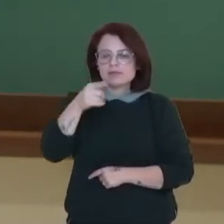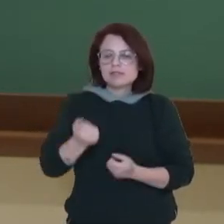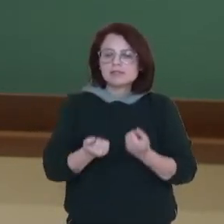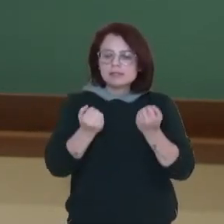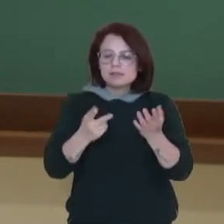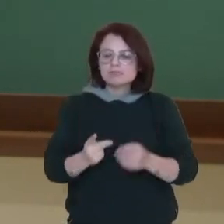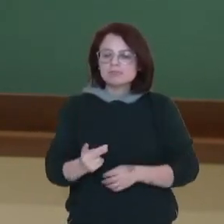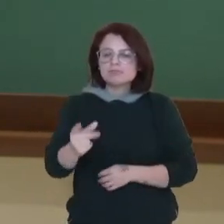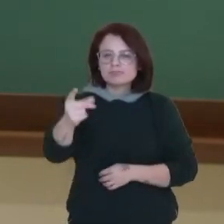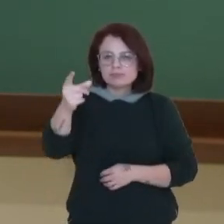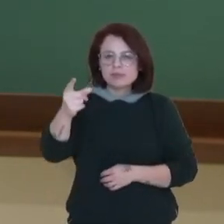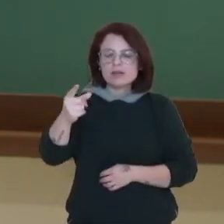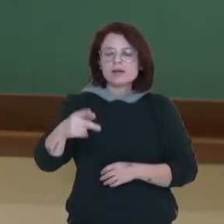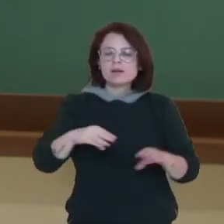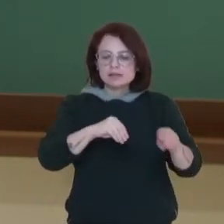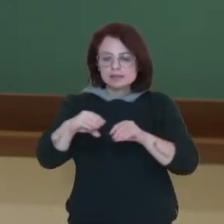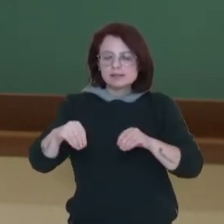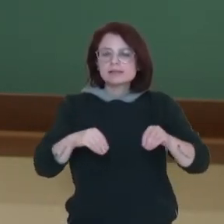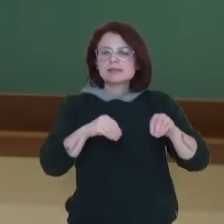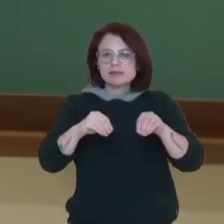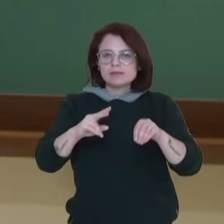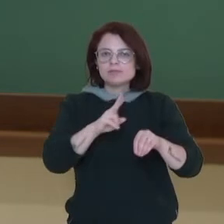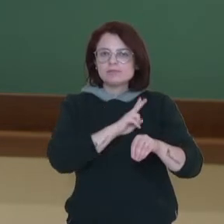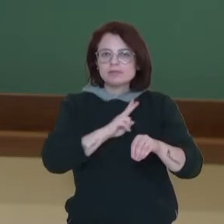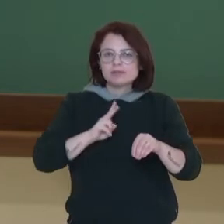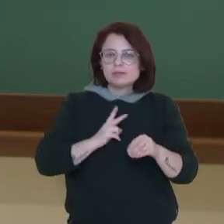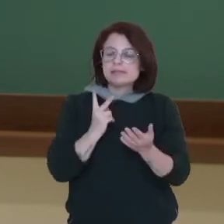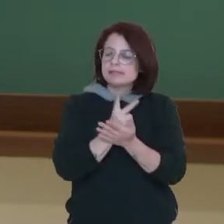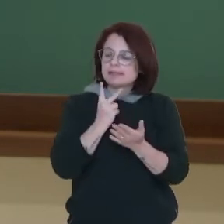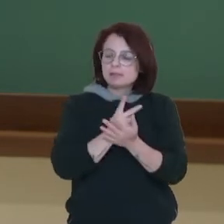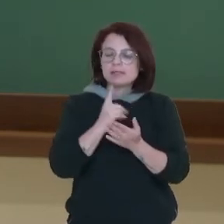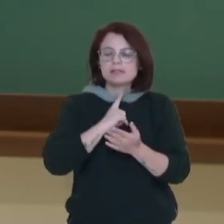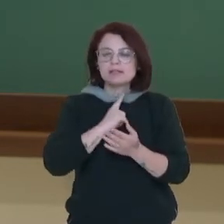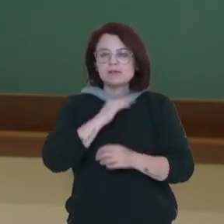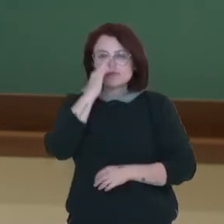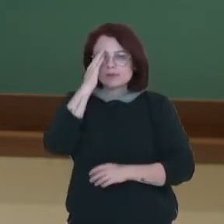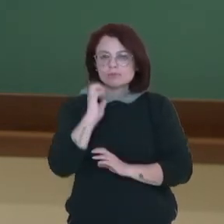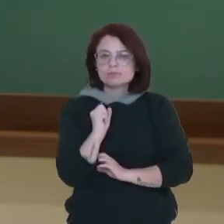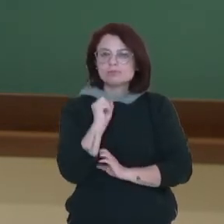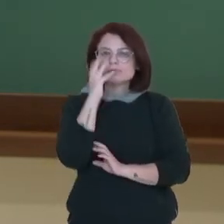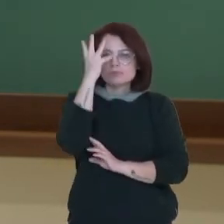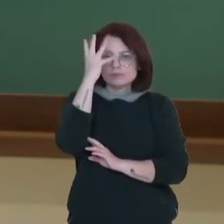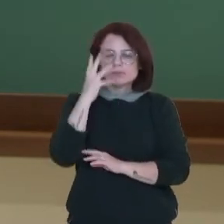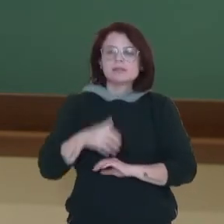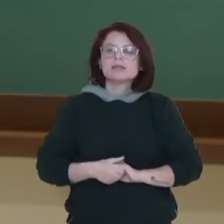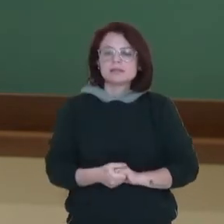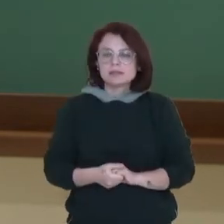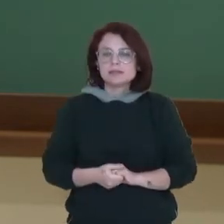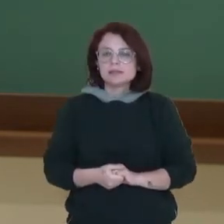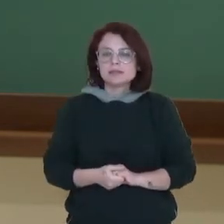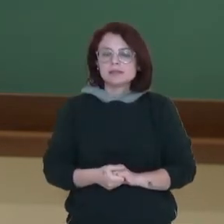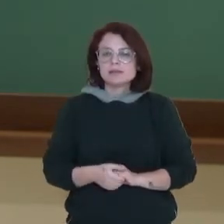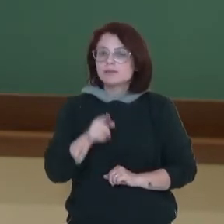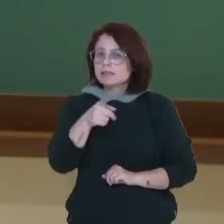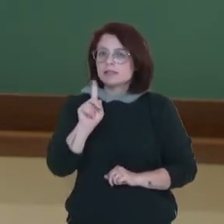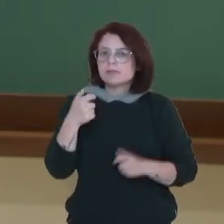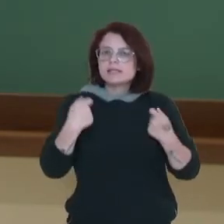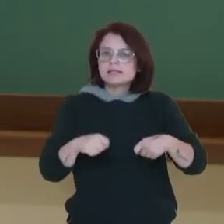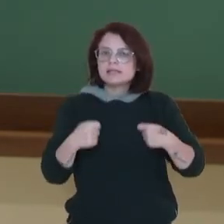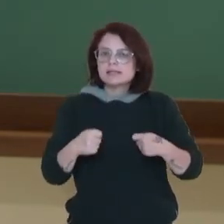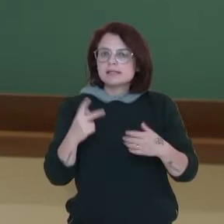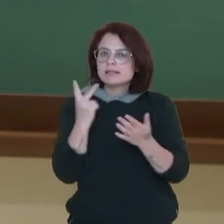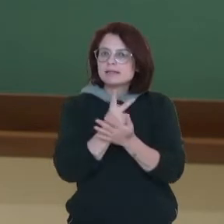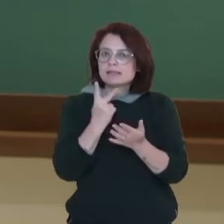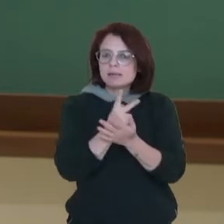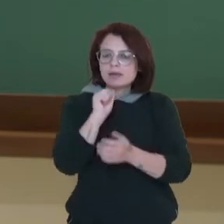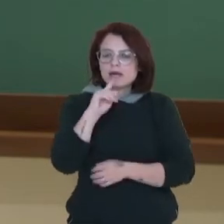o solo nutritivo, para que você sempre tenha plantas ali crescendo bem e assim você também não precisa fazer aquela adubação com